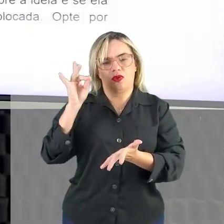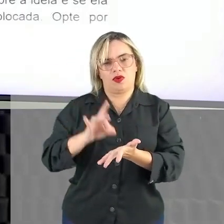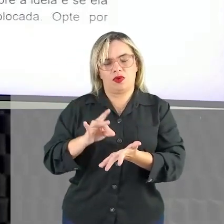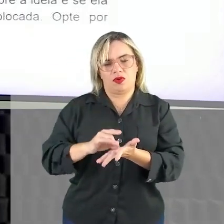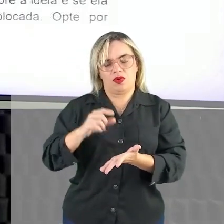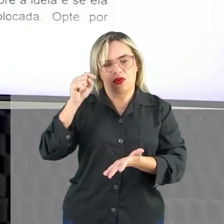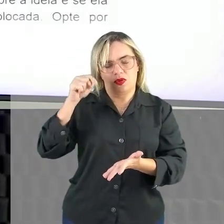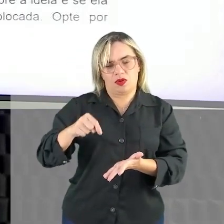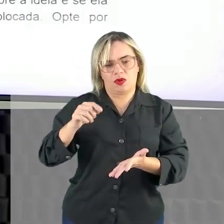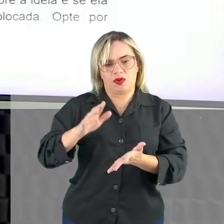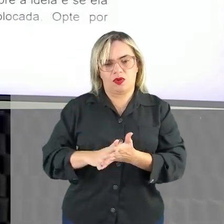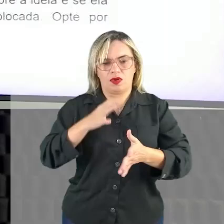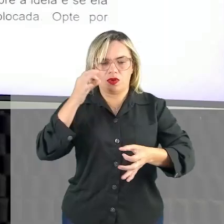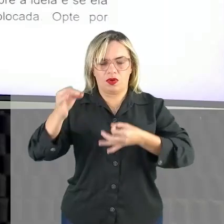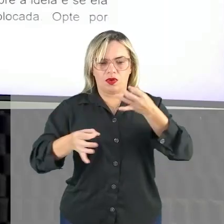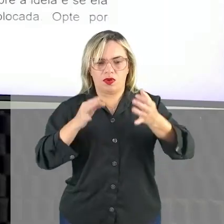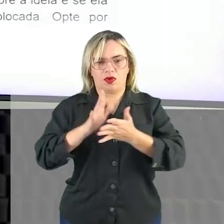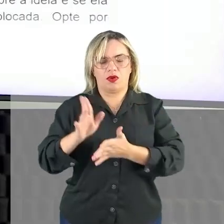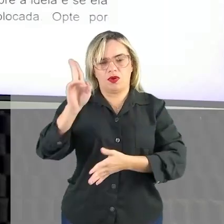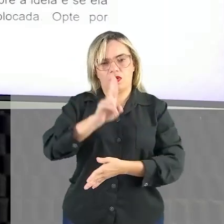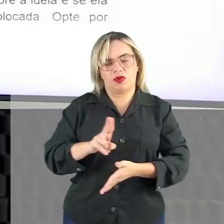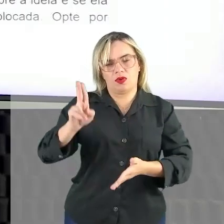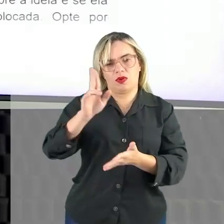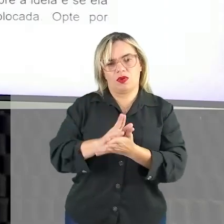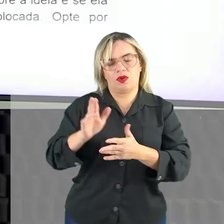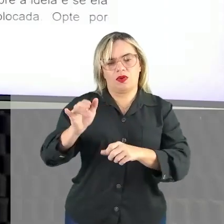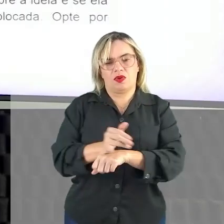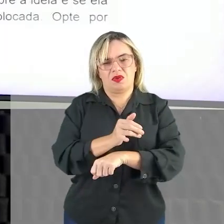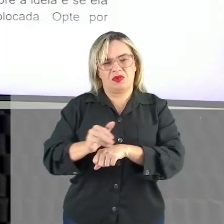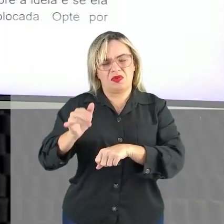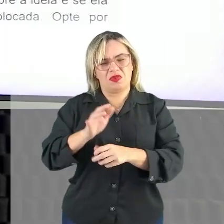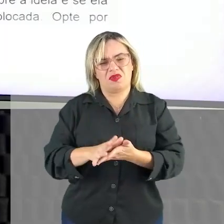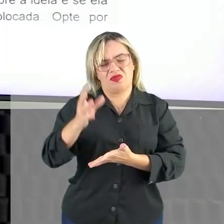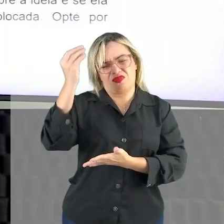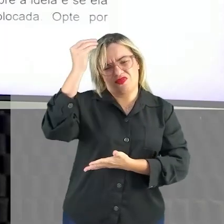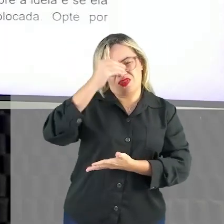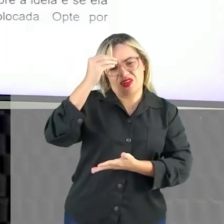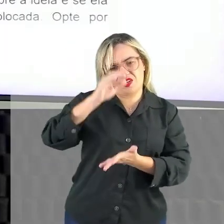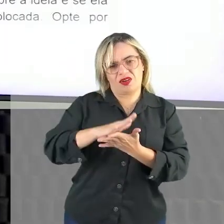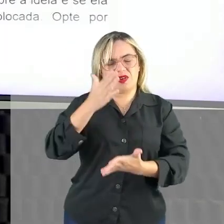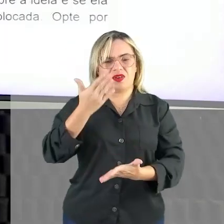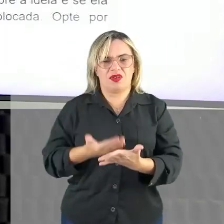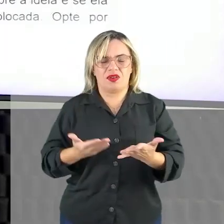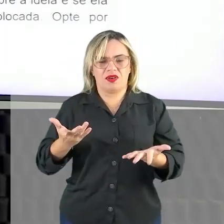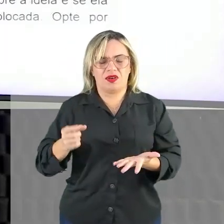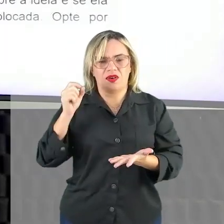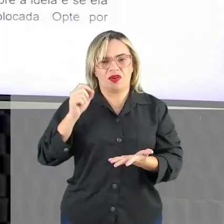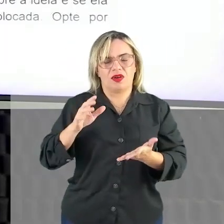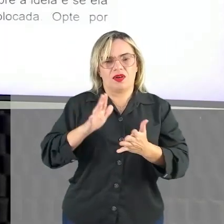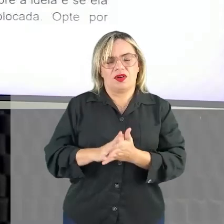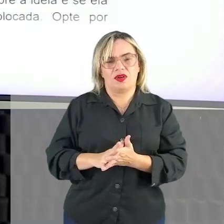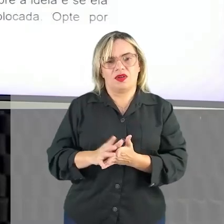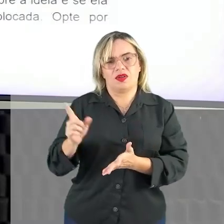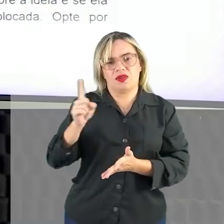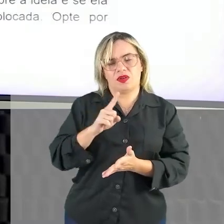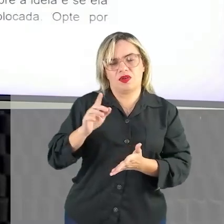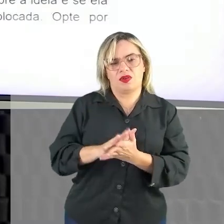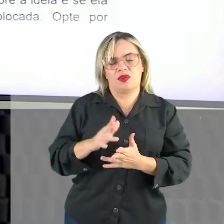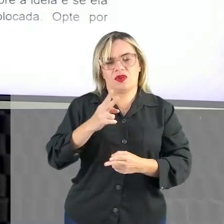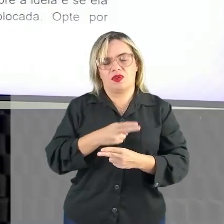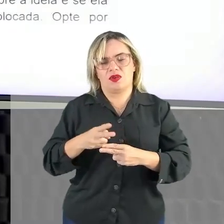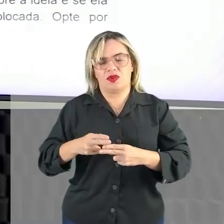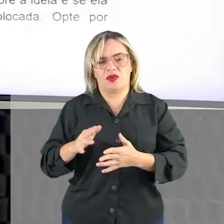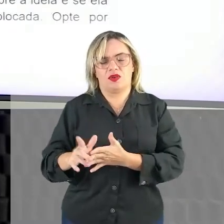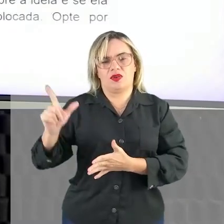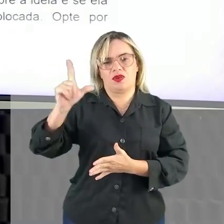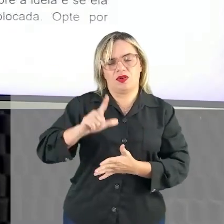argumento, mas aí você utiliza uma estratégia um pouco mais fraca. Não que a colocação de séries e da literatura e